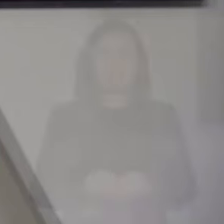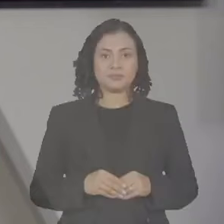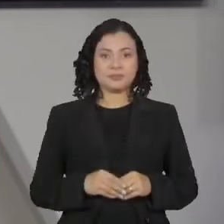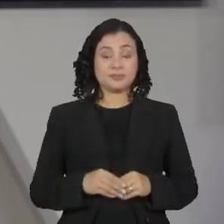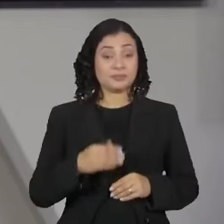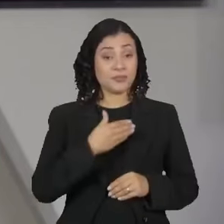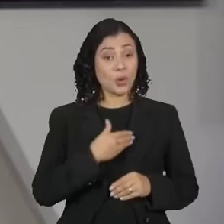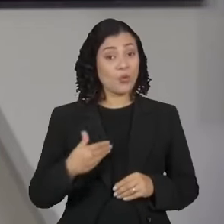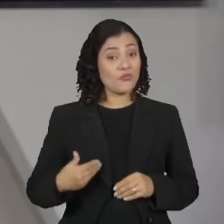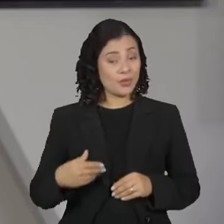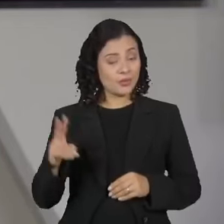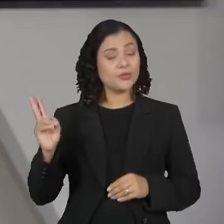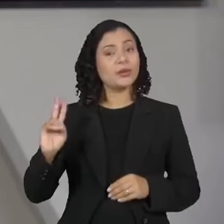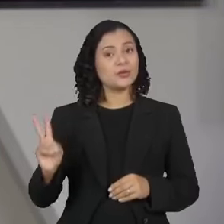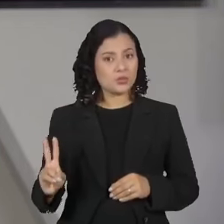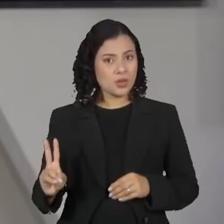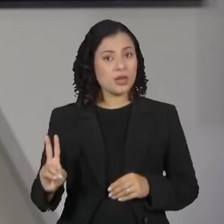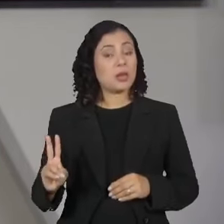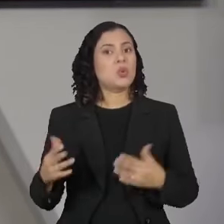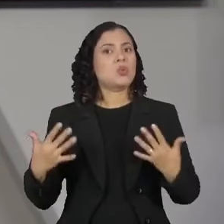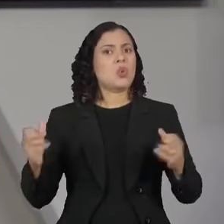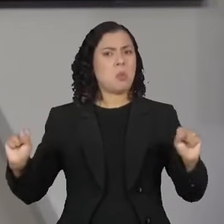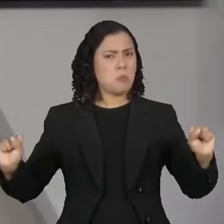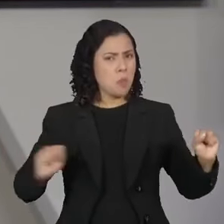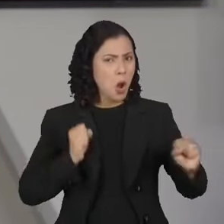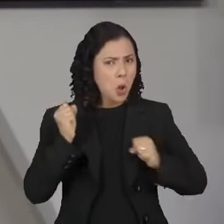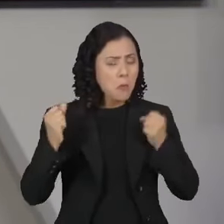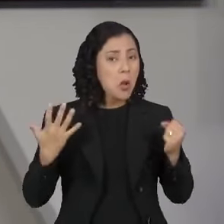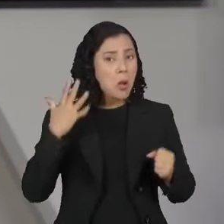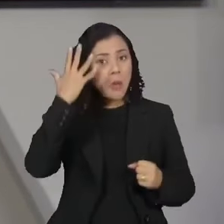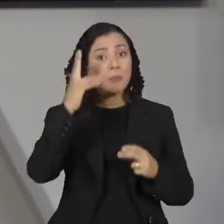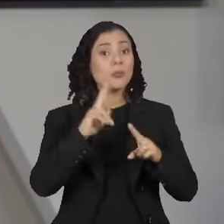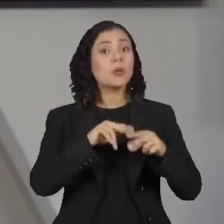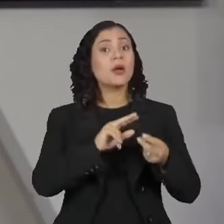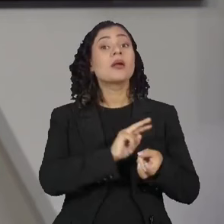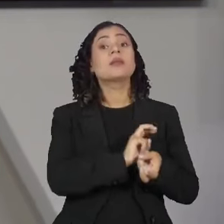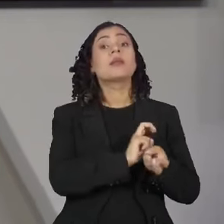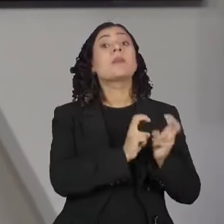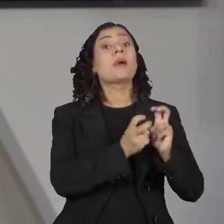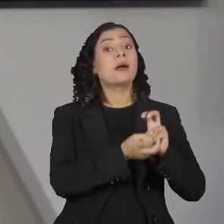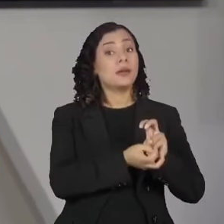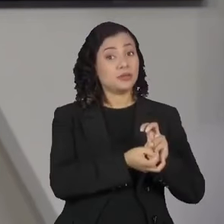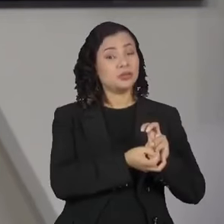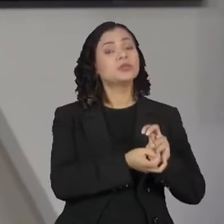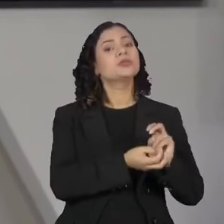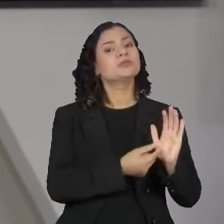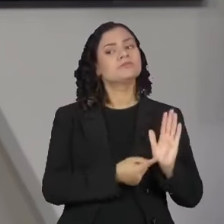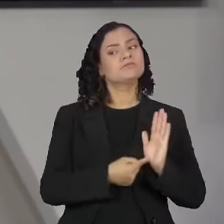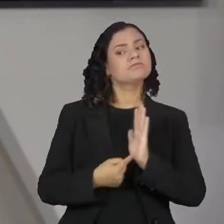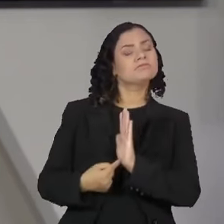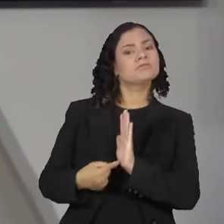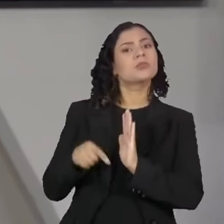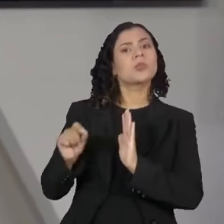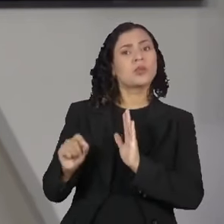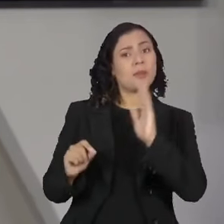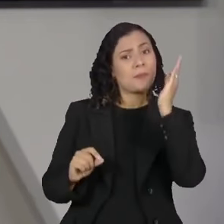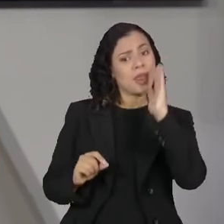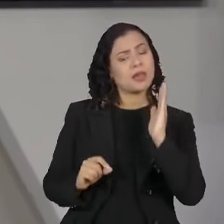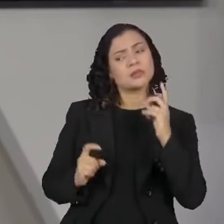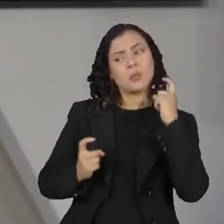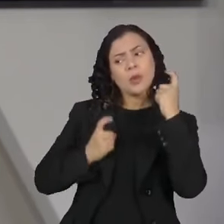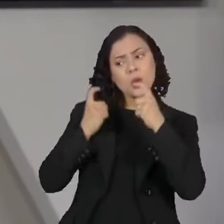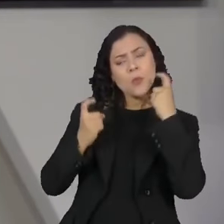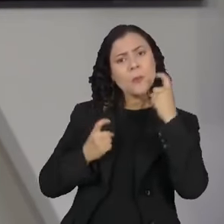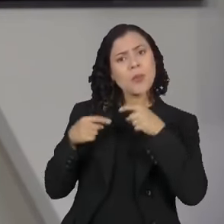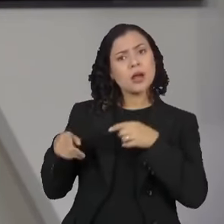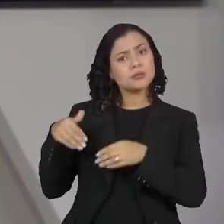o governo da Venezuela reagiu com Fúria a nota do Itamarati que expôs a preocupação do governo brasileiro a lisura das